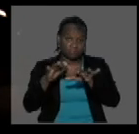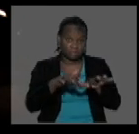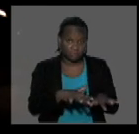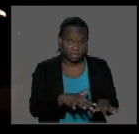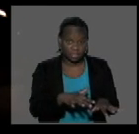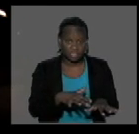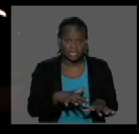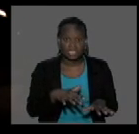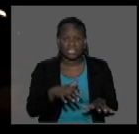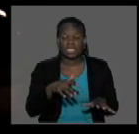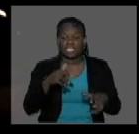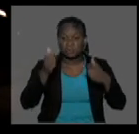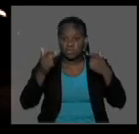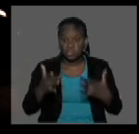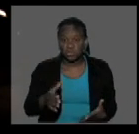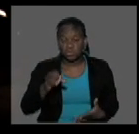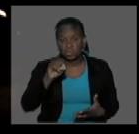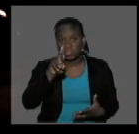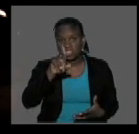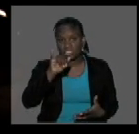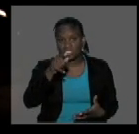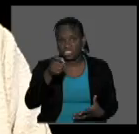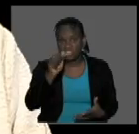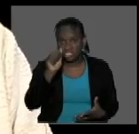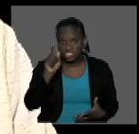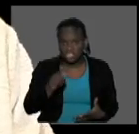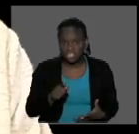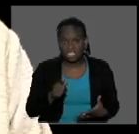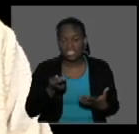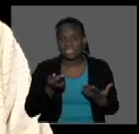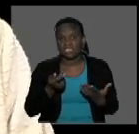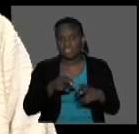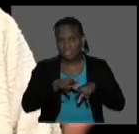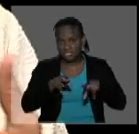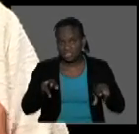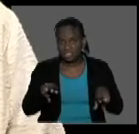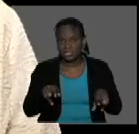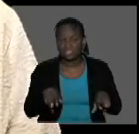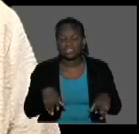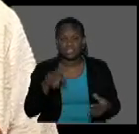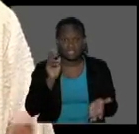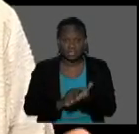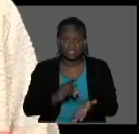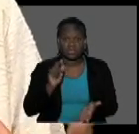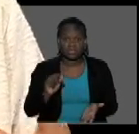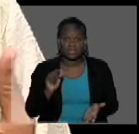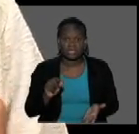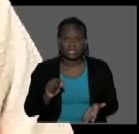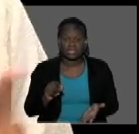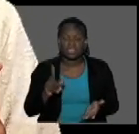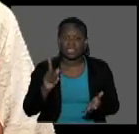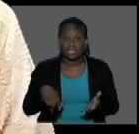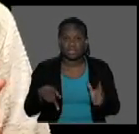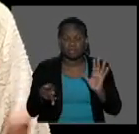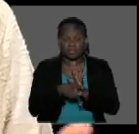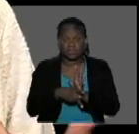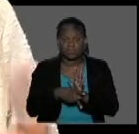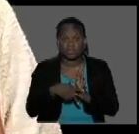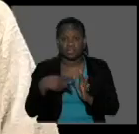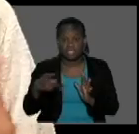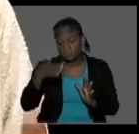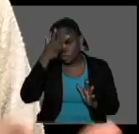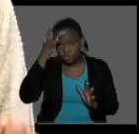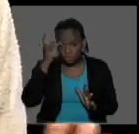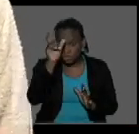lugar de orixá, de inquice e de vodum, na verdade são constituição